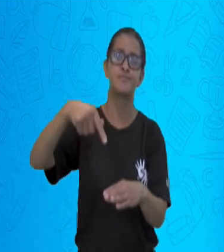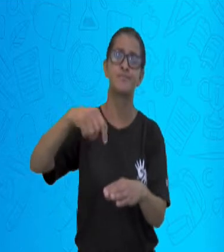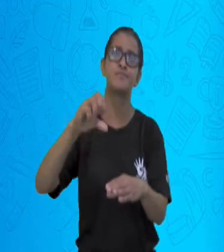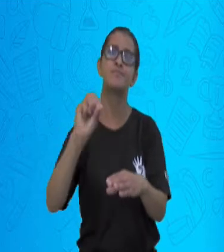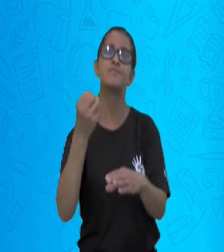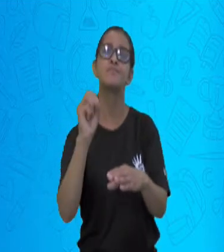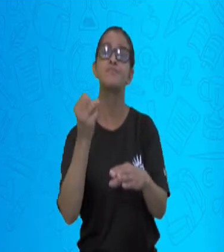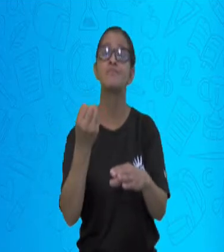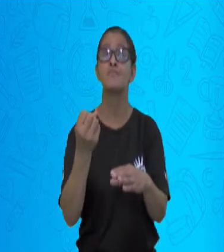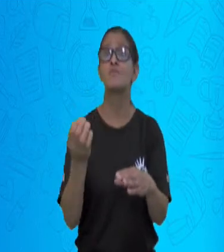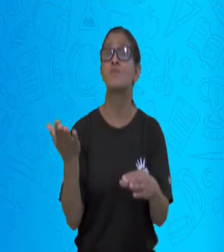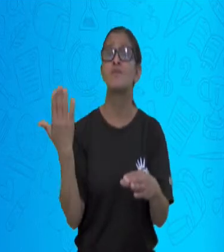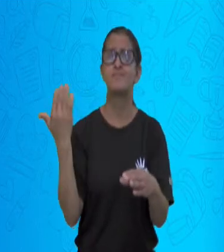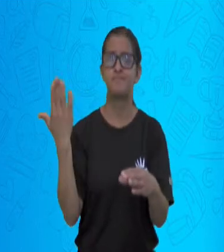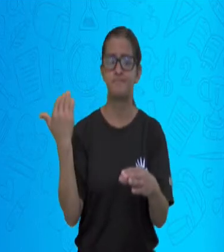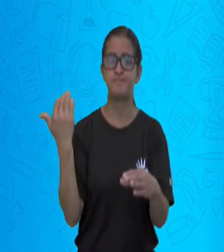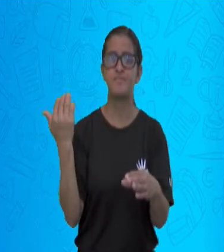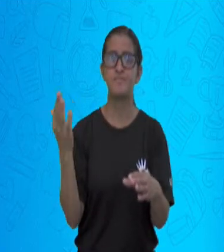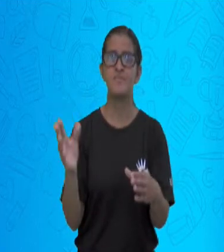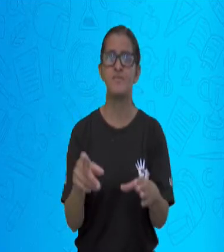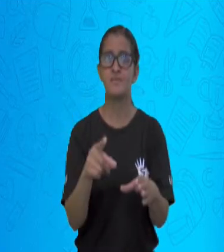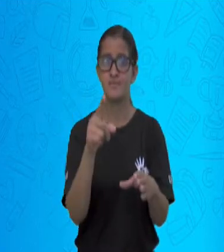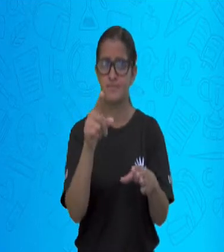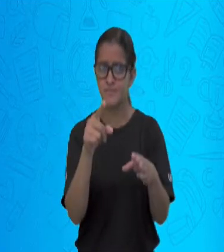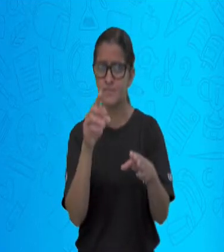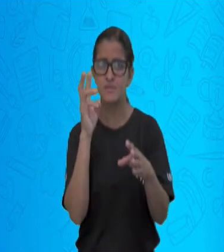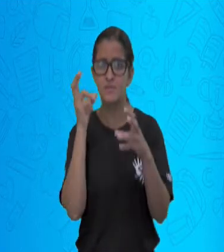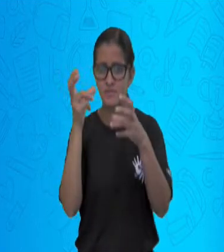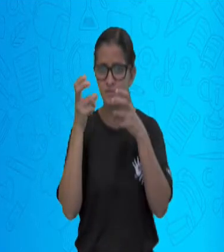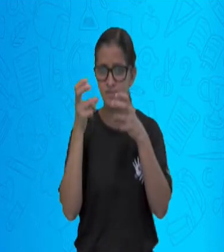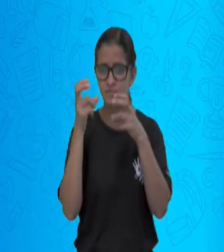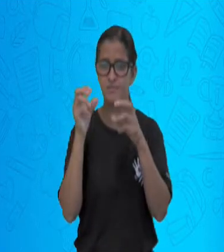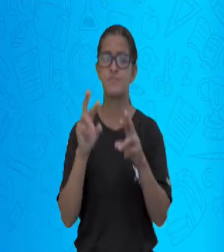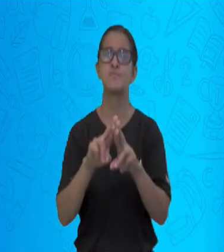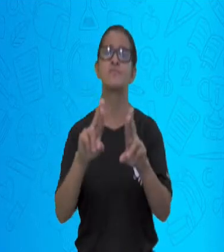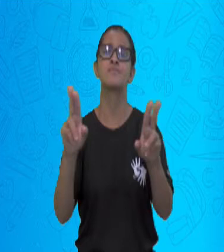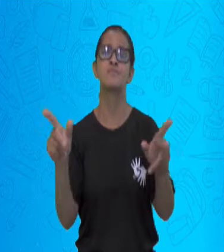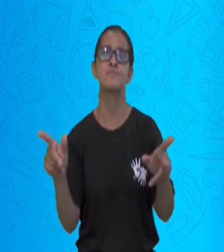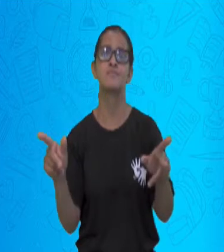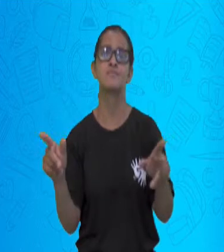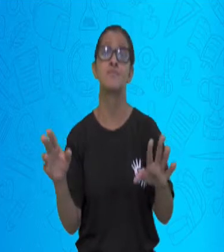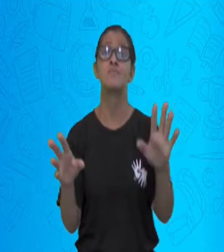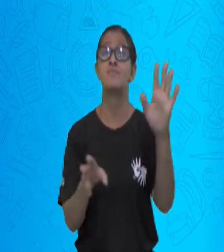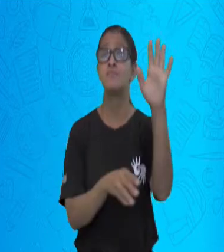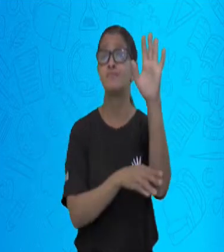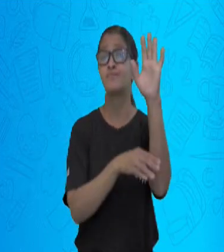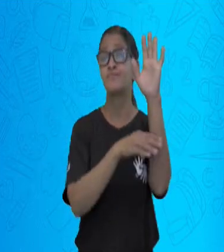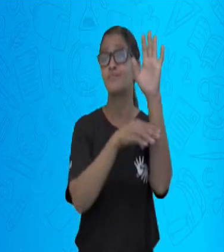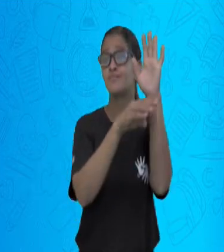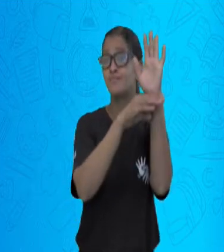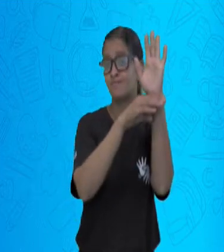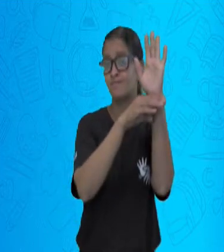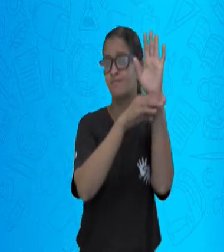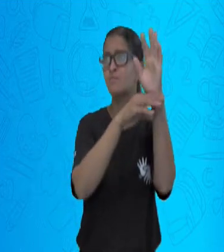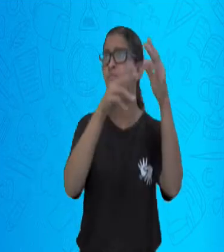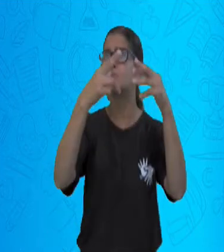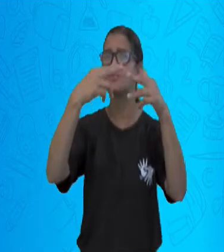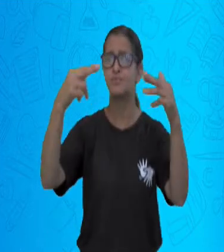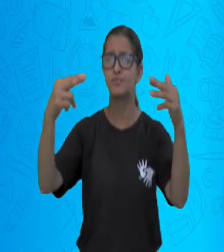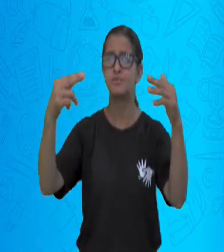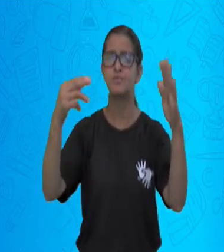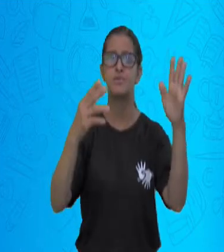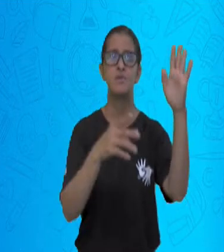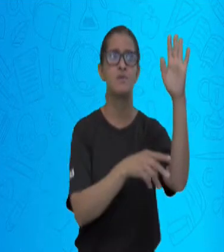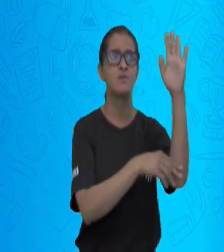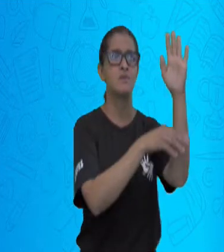ela já vem num processo de urbanização, né? Nós já vimos mais prédios, mas o aspecto até